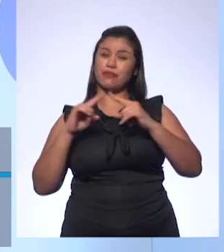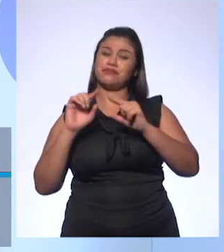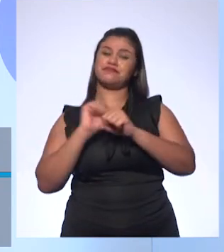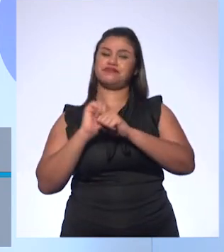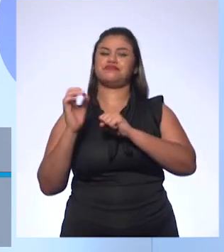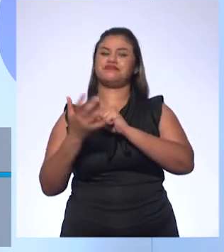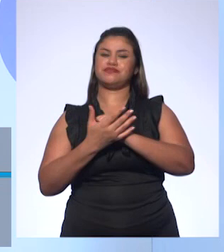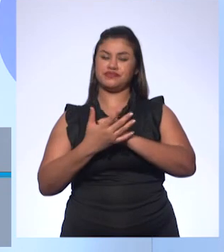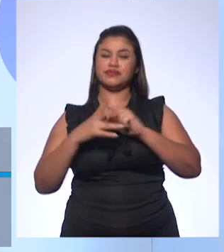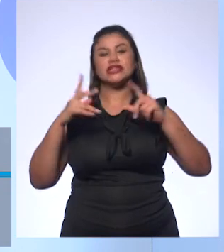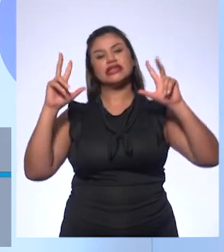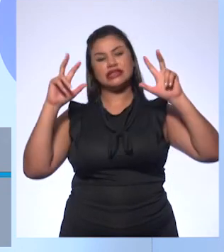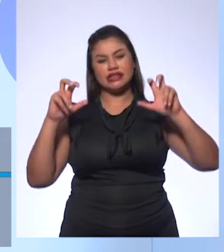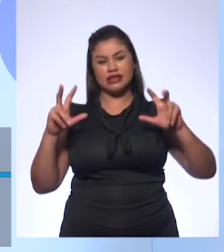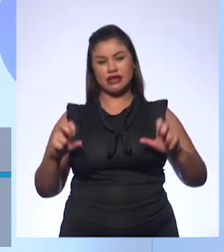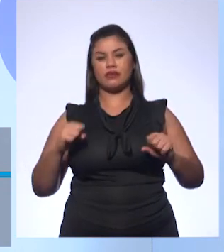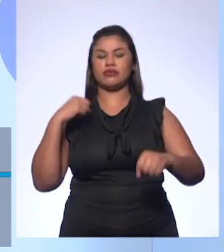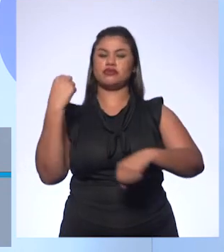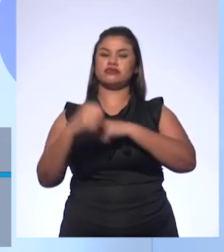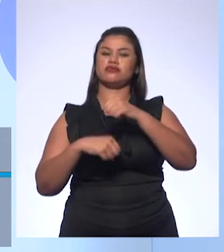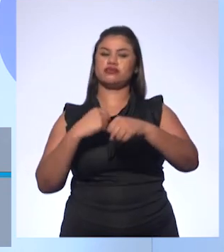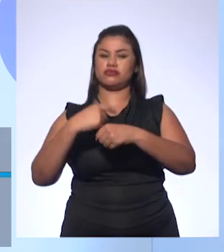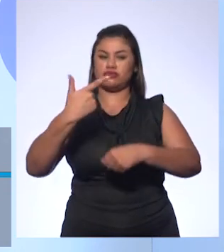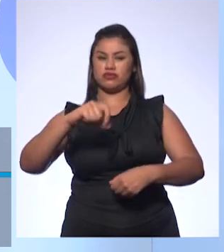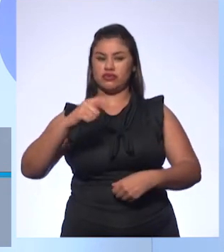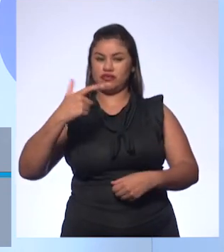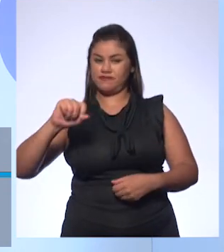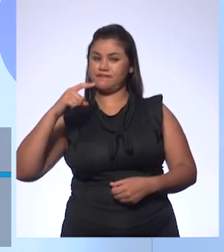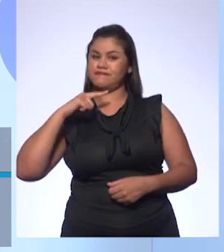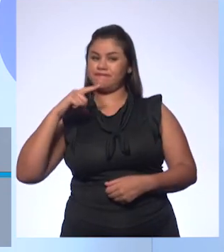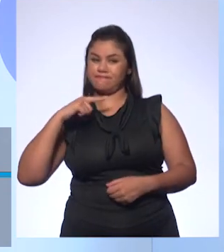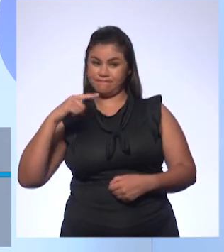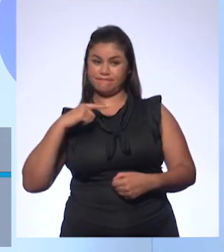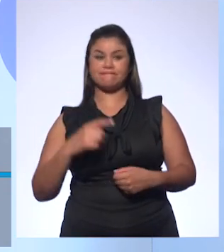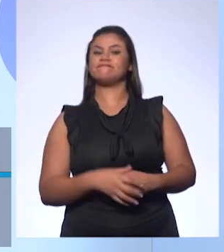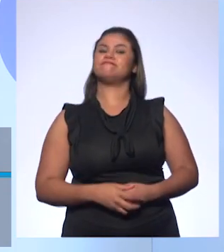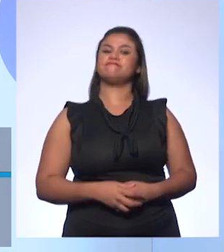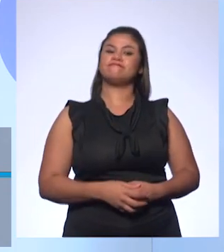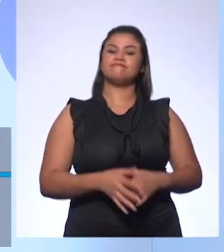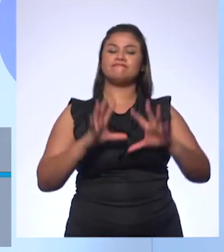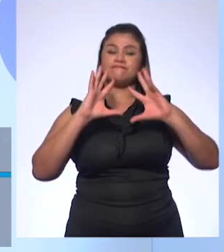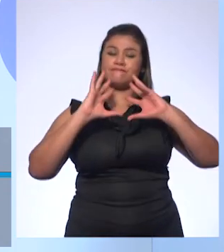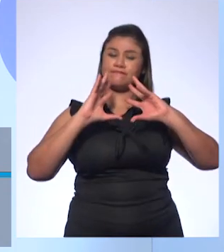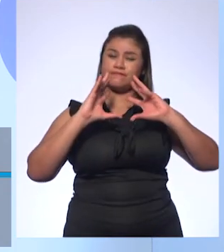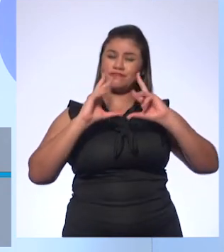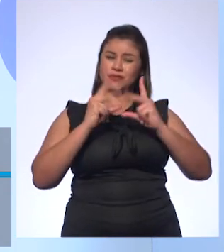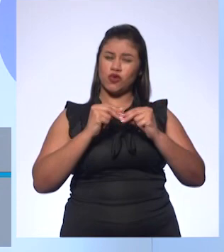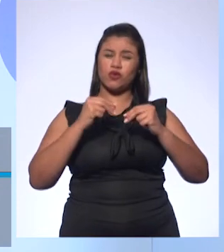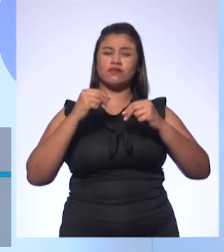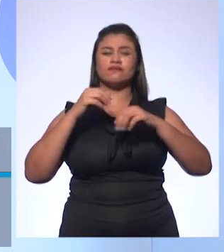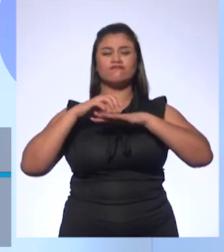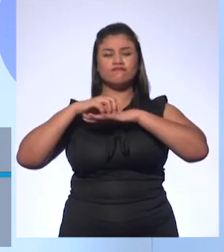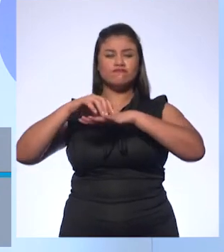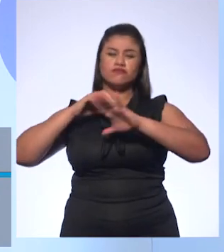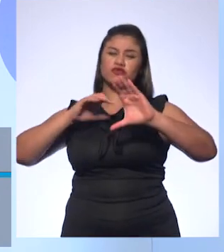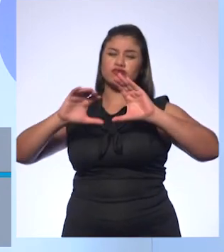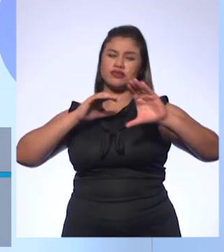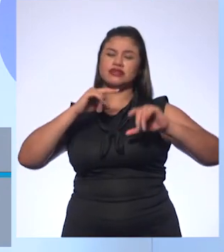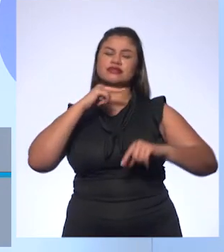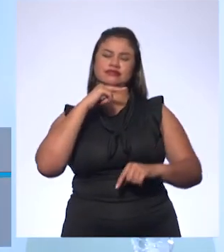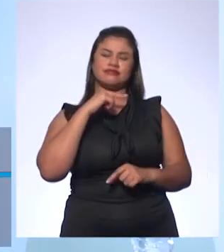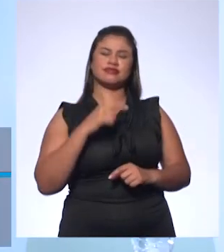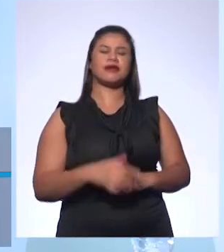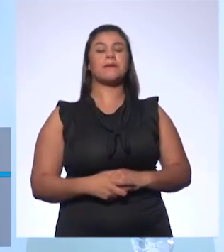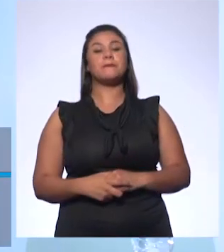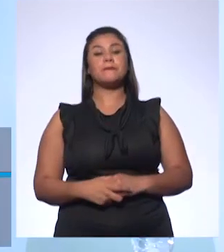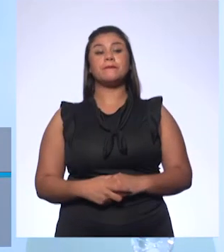o assunto deste ano, né? Que tomou conta aí de todos os meios de comunicação, né, Pro? É verdade.